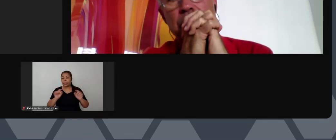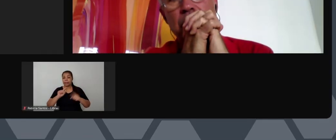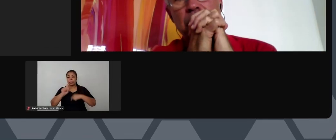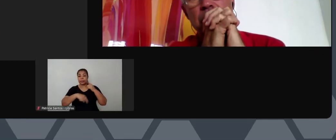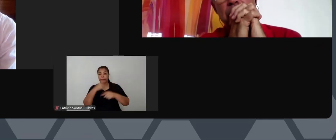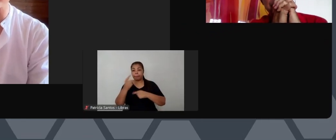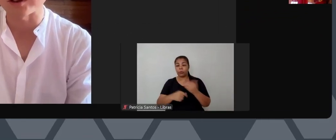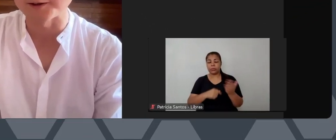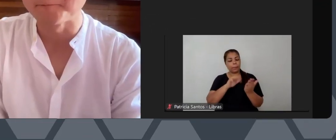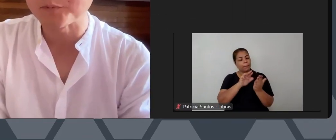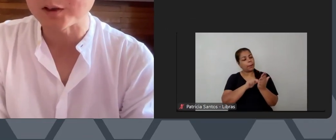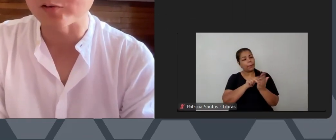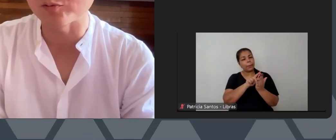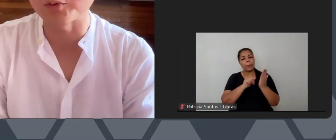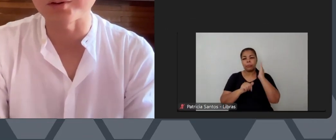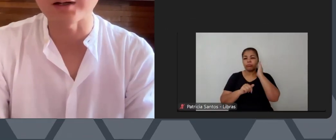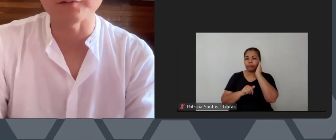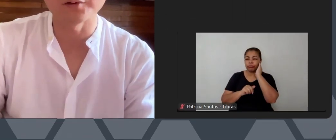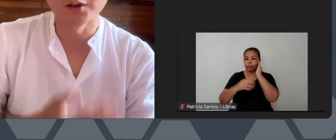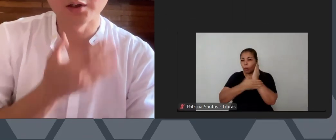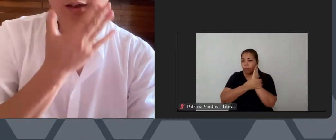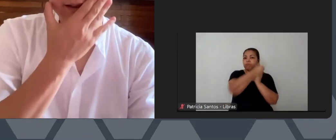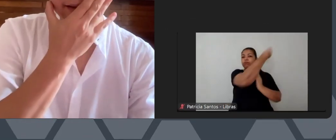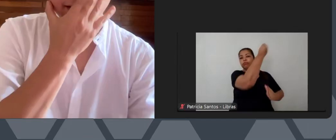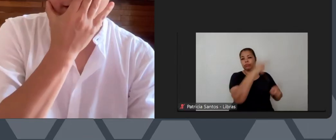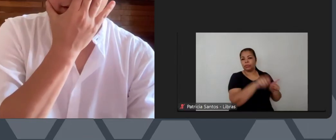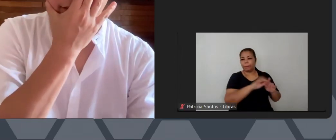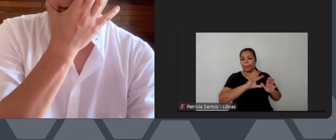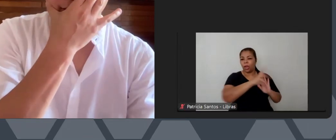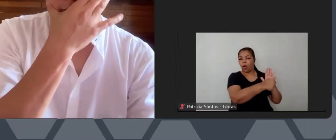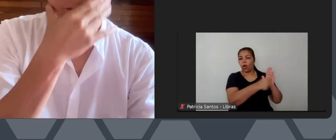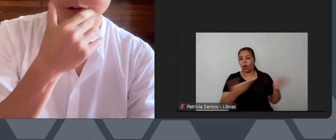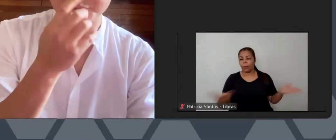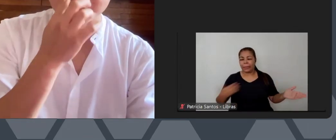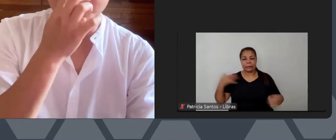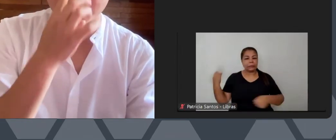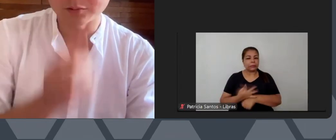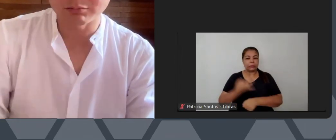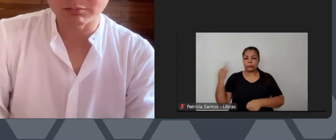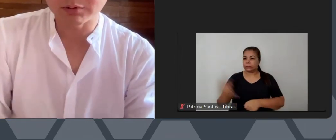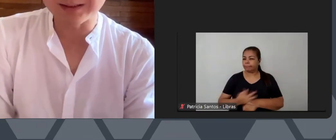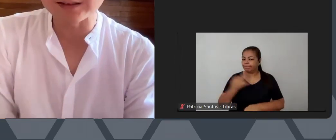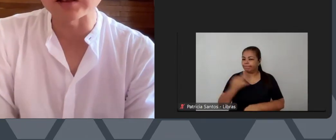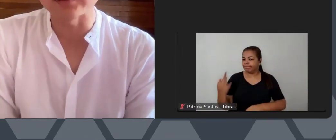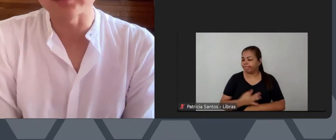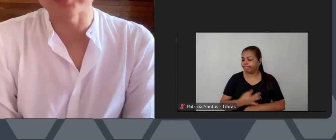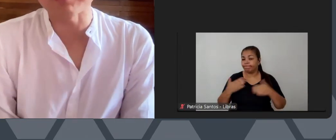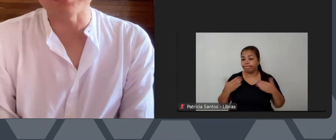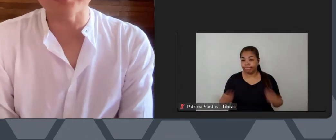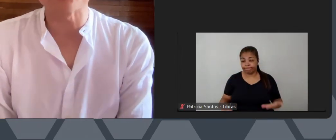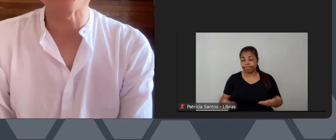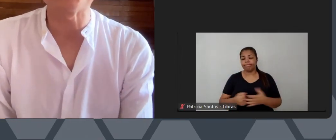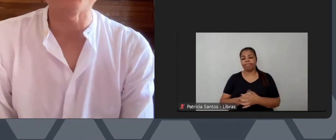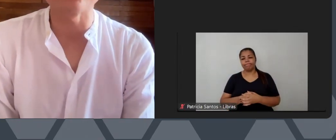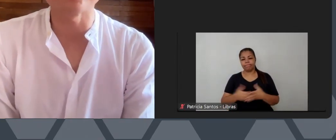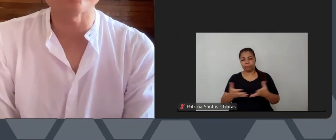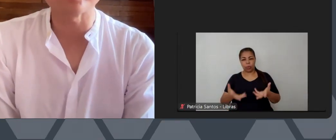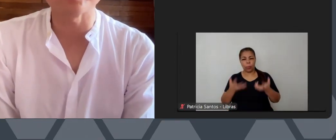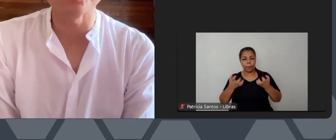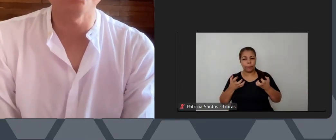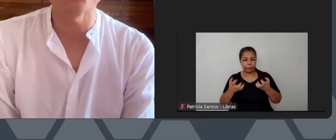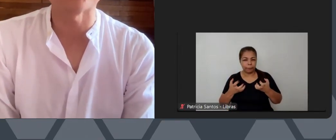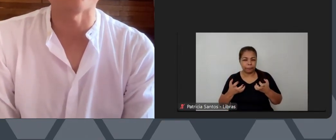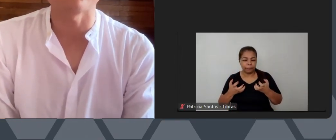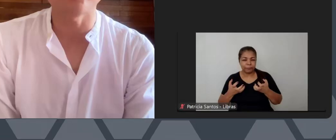de ônibus e aí isso torna insuportável eu vejo assim eu trabalho também na